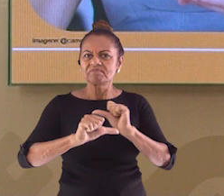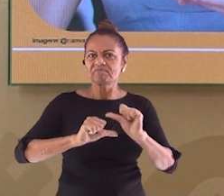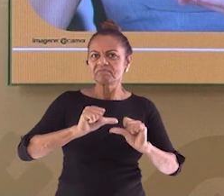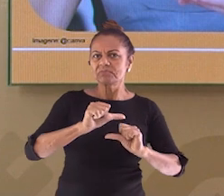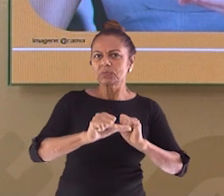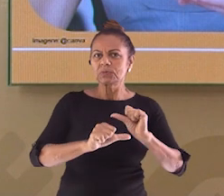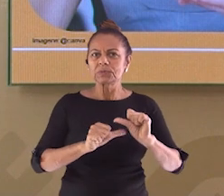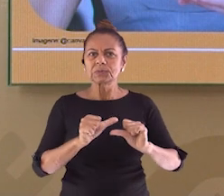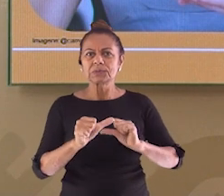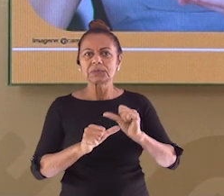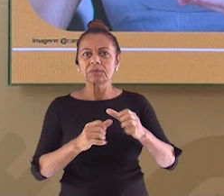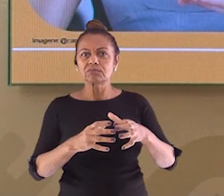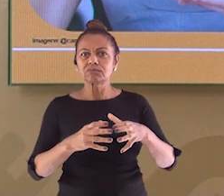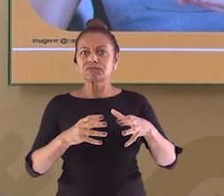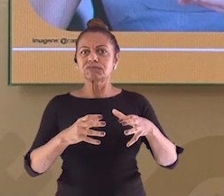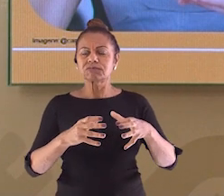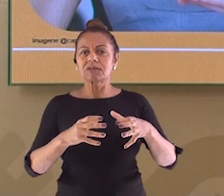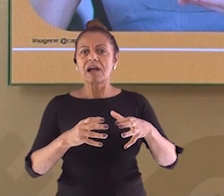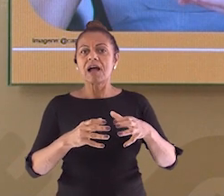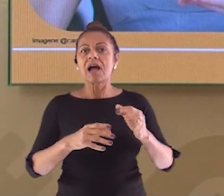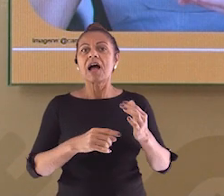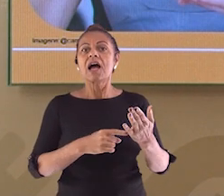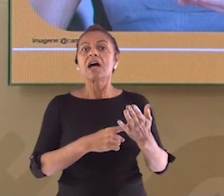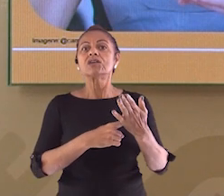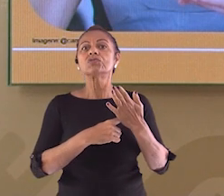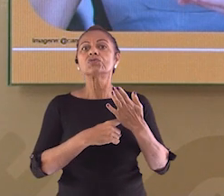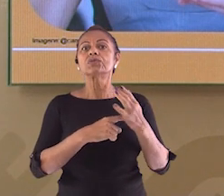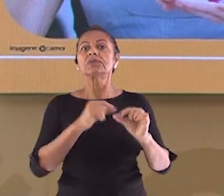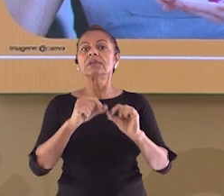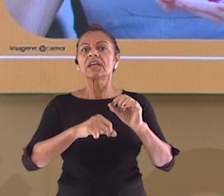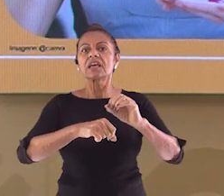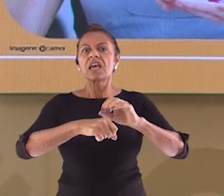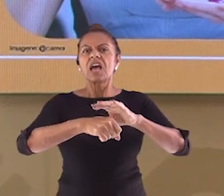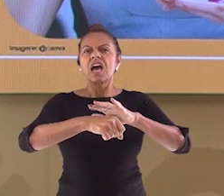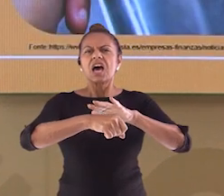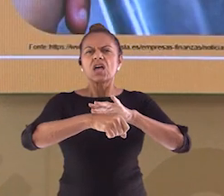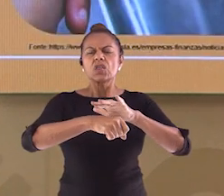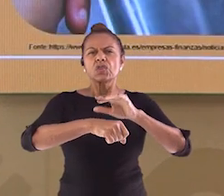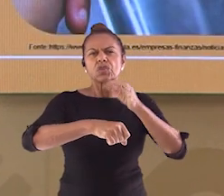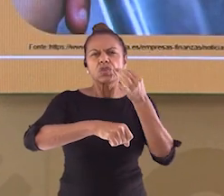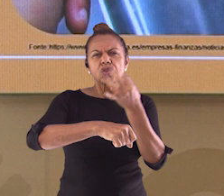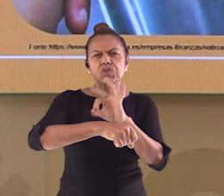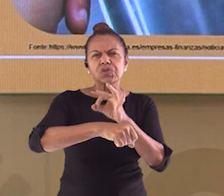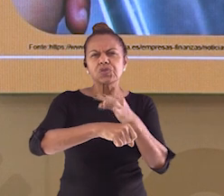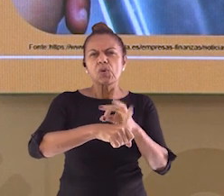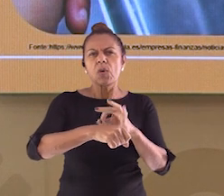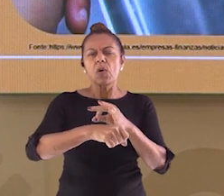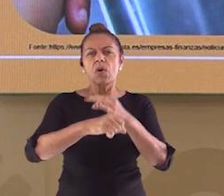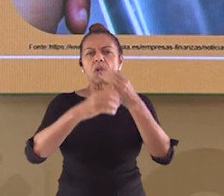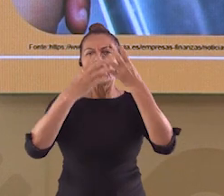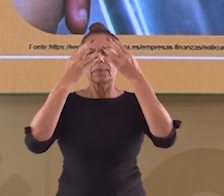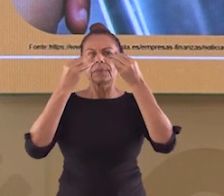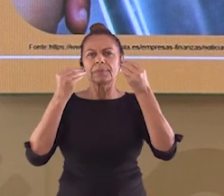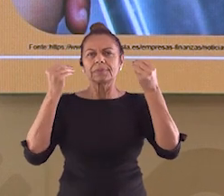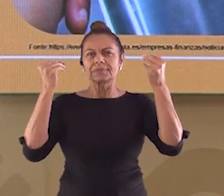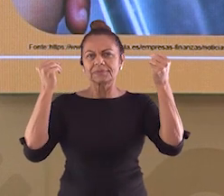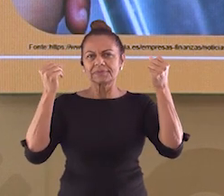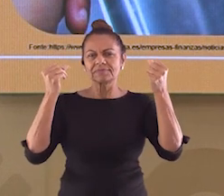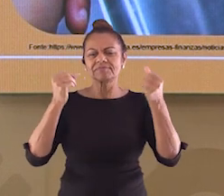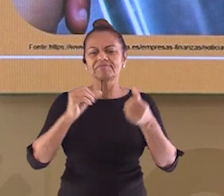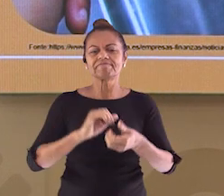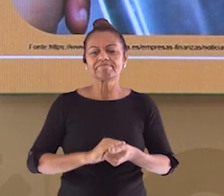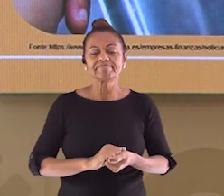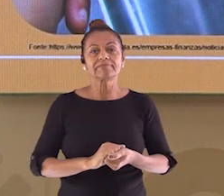à dor, fazendo com que a dor não seja mais sentida. E o que mais me fascina nisso tudo é que